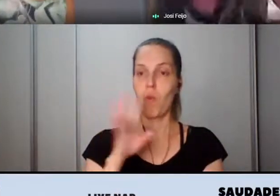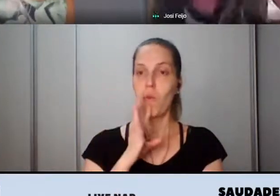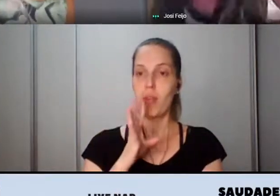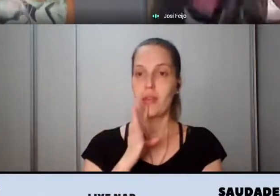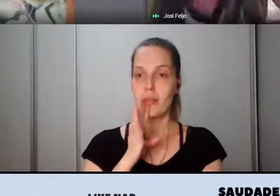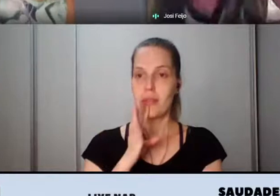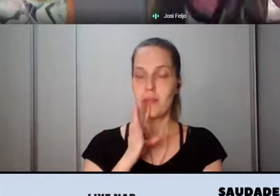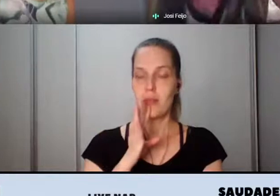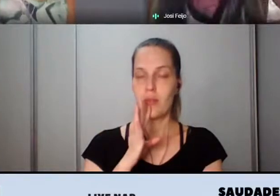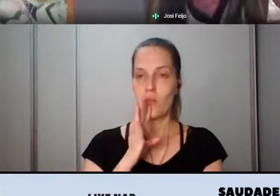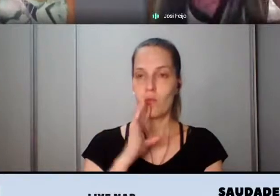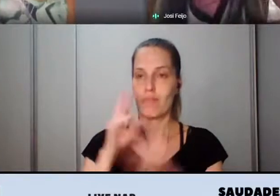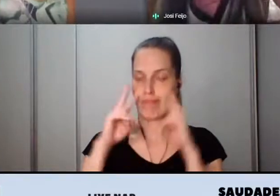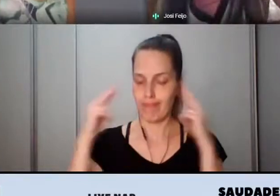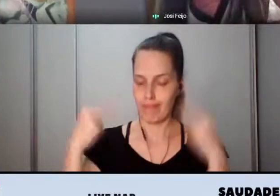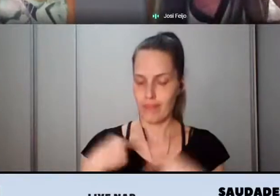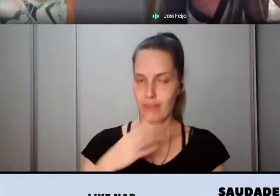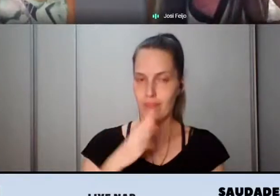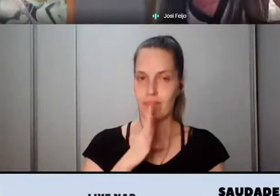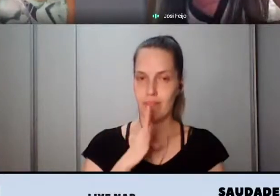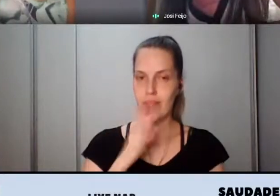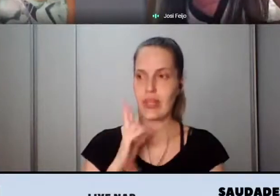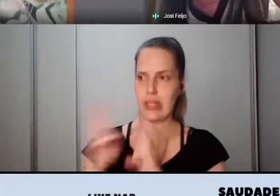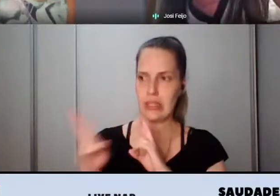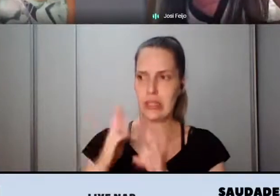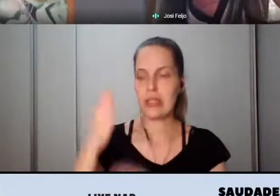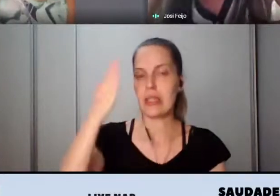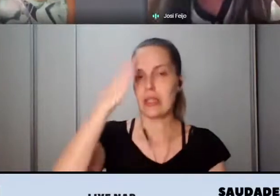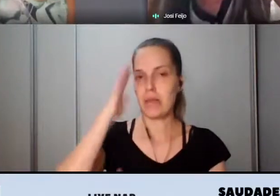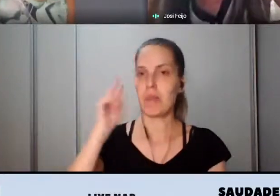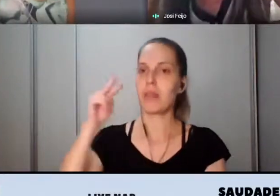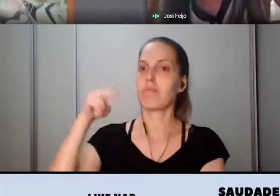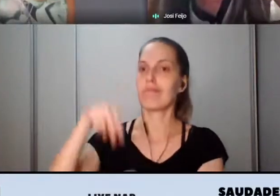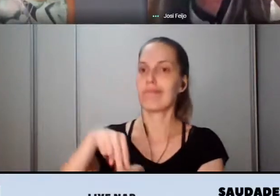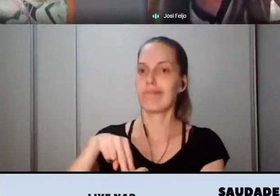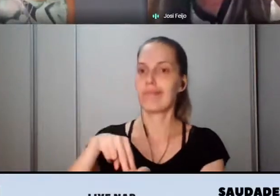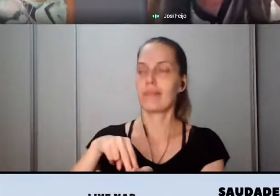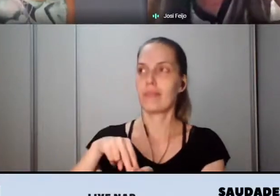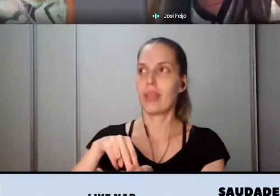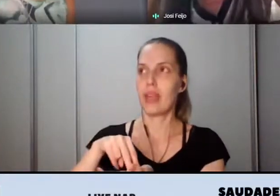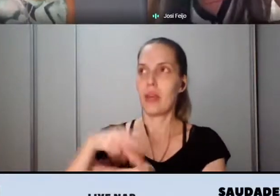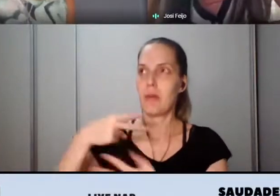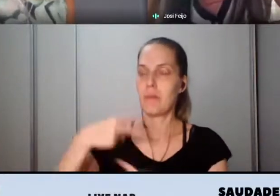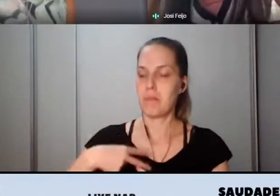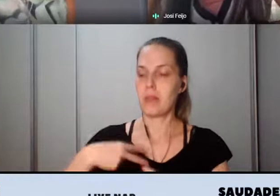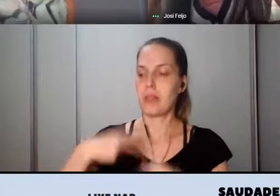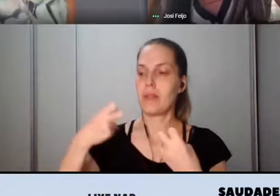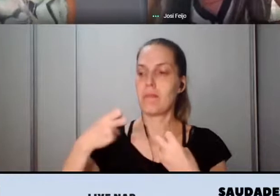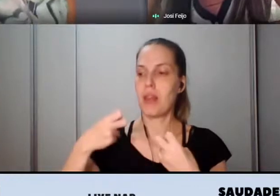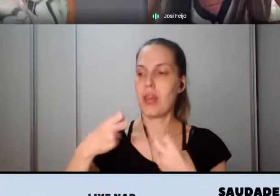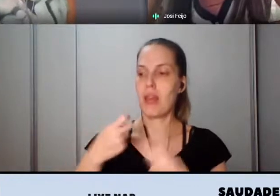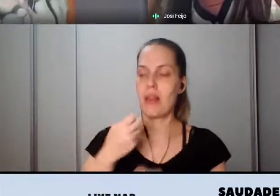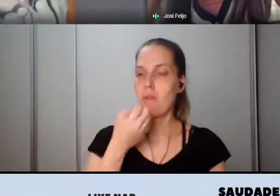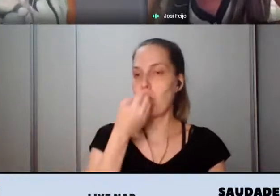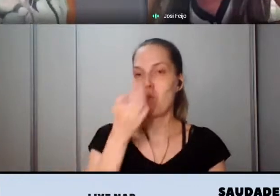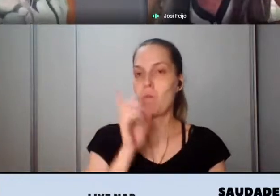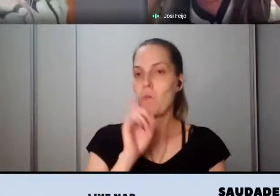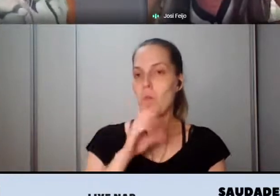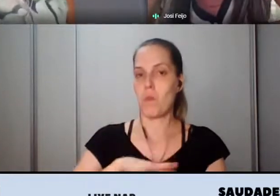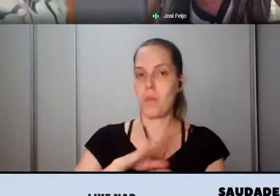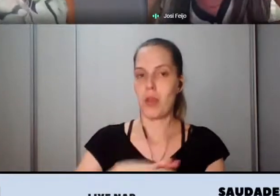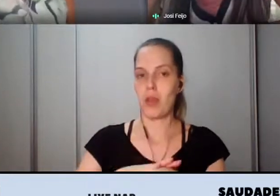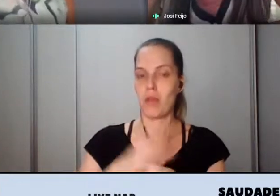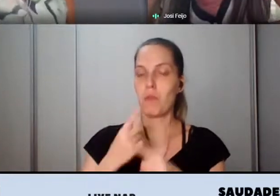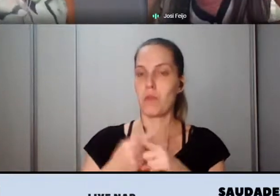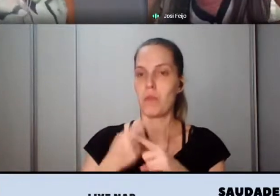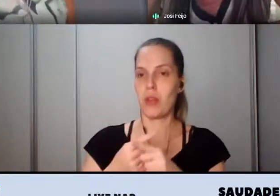né? A gente também saber se posicionar quando a gente não tá num bom momento, né? Saber dizer não, porque o não que a gente diz para o